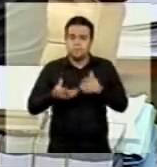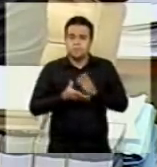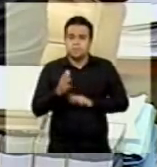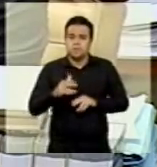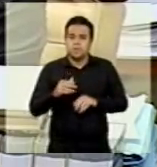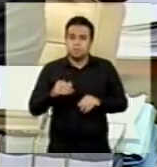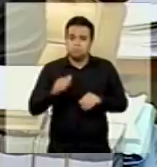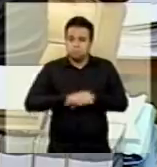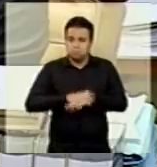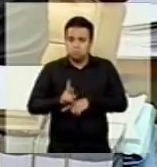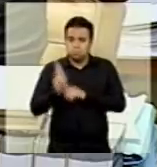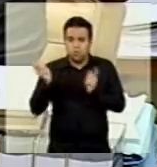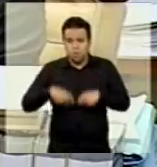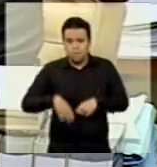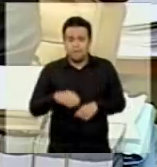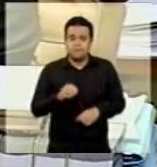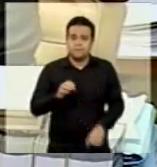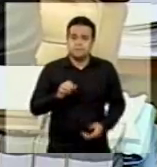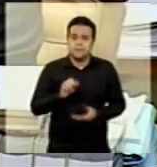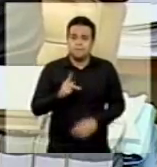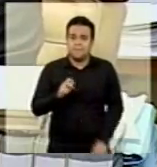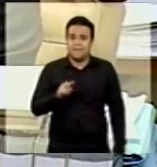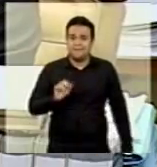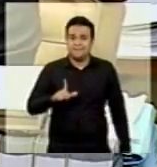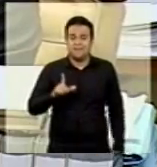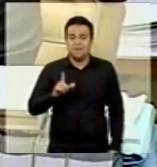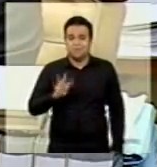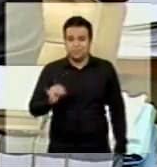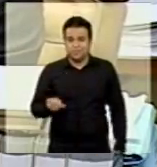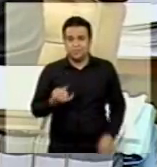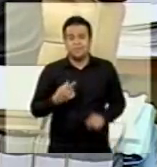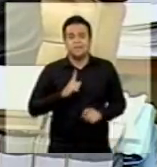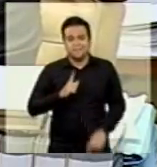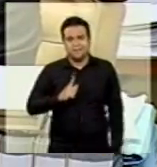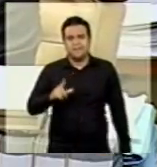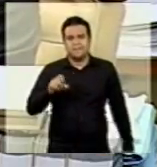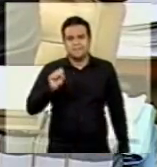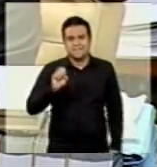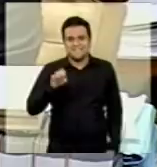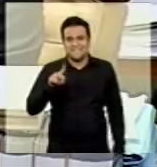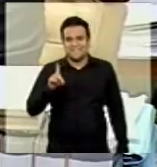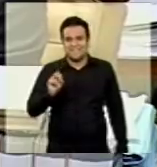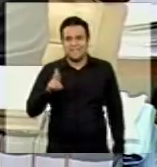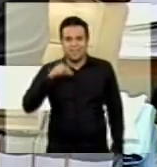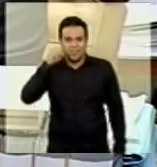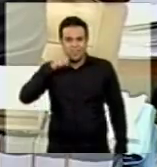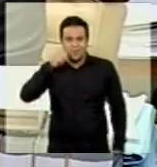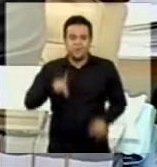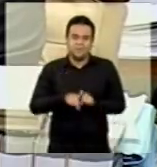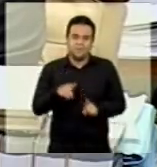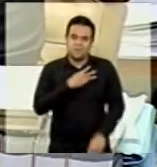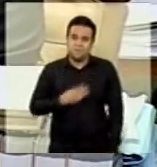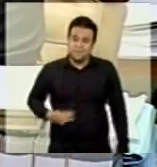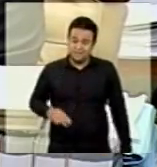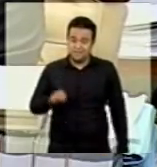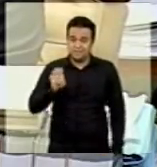dos tribunais. Um determinado e conhecidíssimo senador da República, ministro de Estado